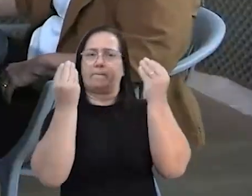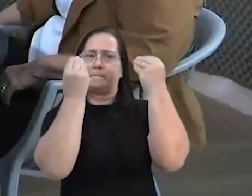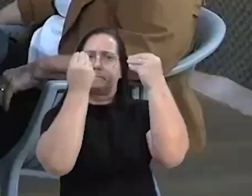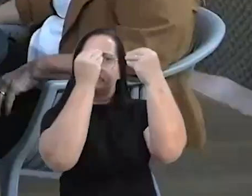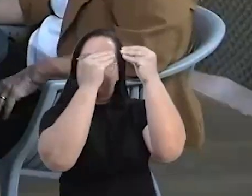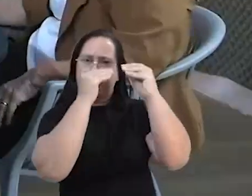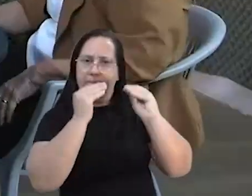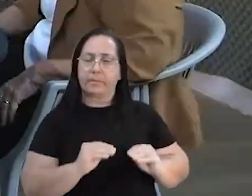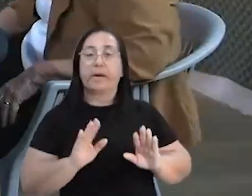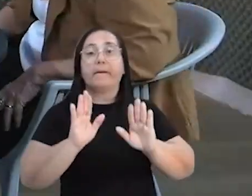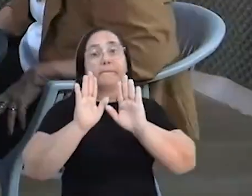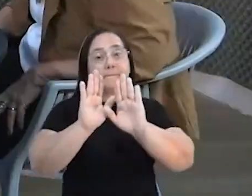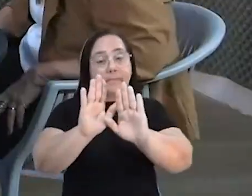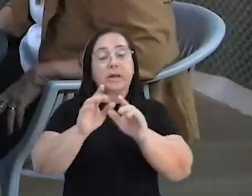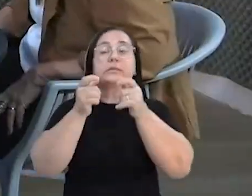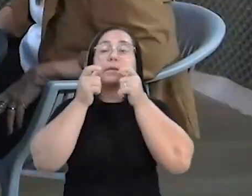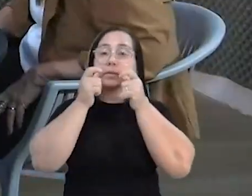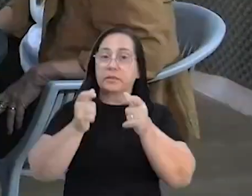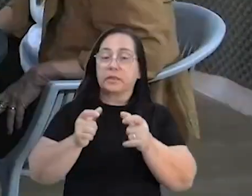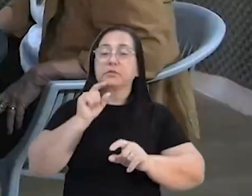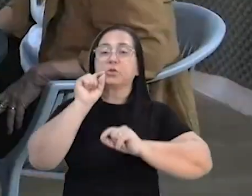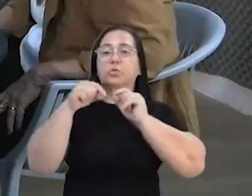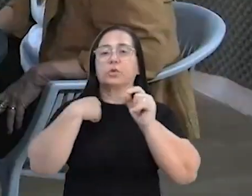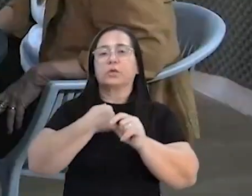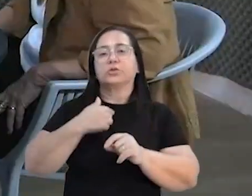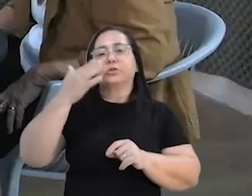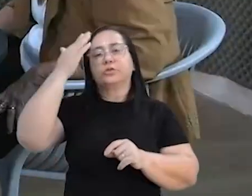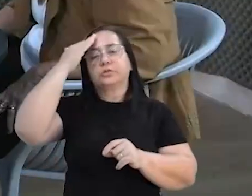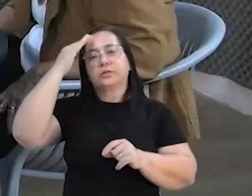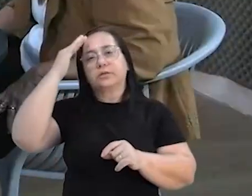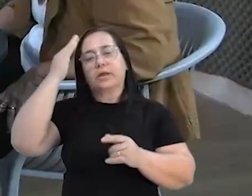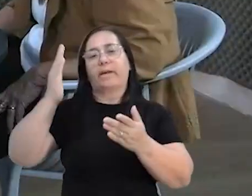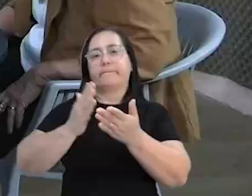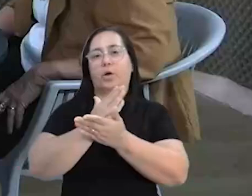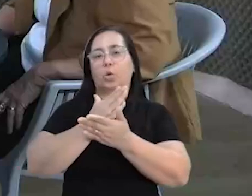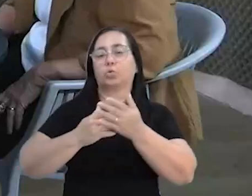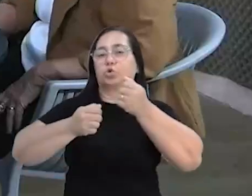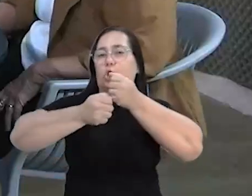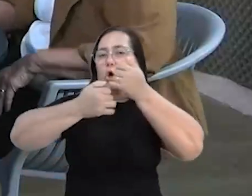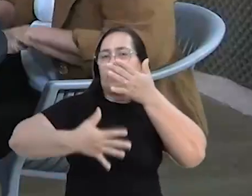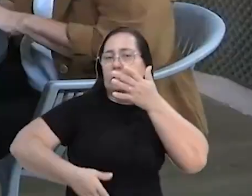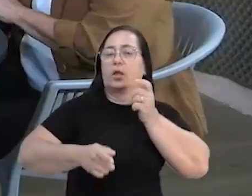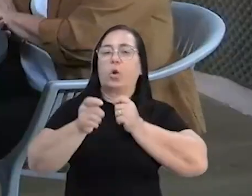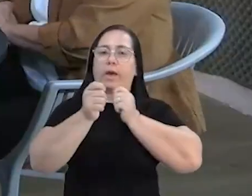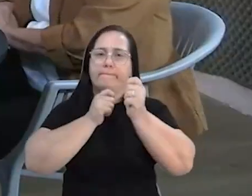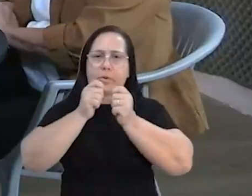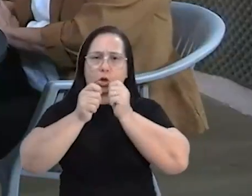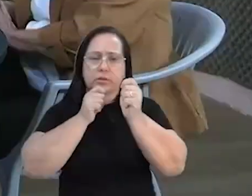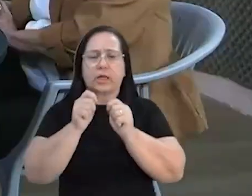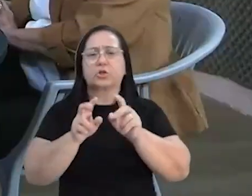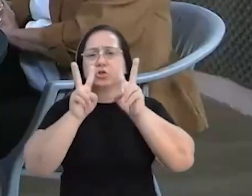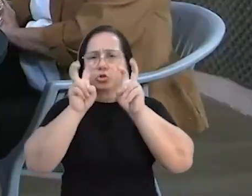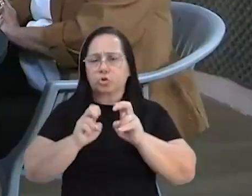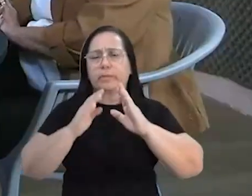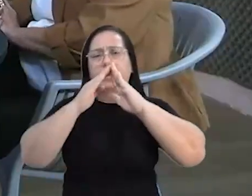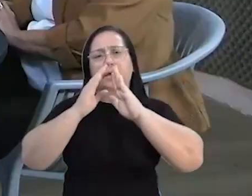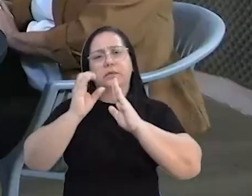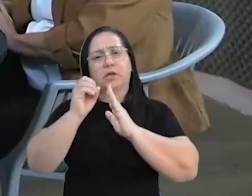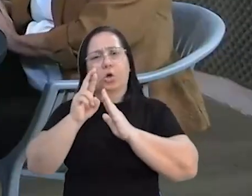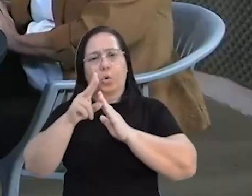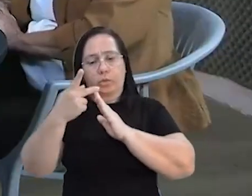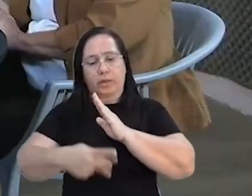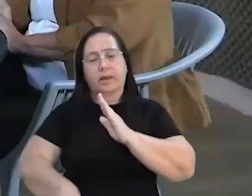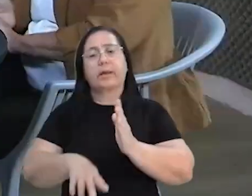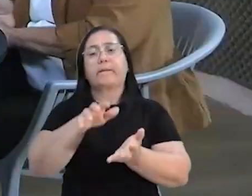Mas é bem interessante a gente entender que, até por alguns comentários e algumas reportagens que a gente viu sobre essa Casa Cor daqui